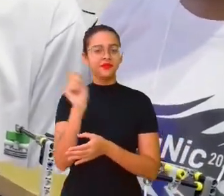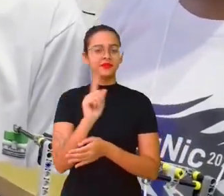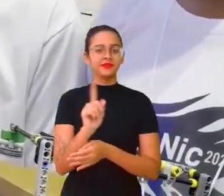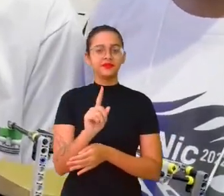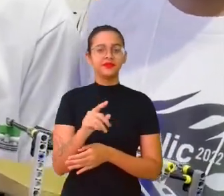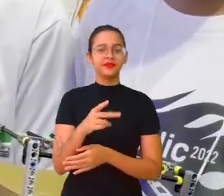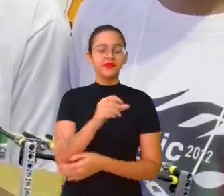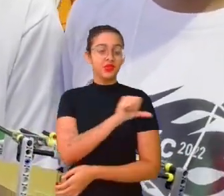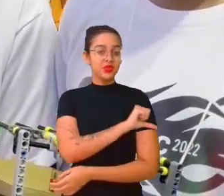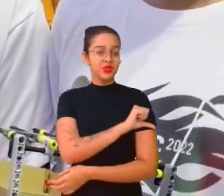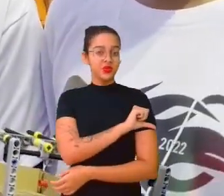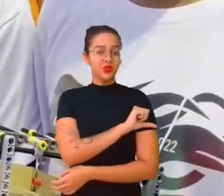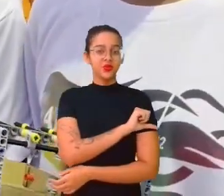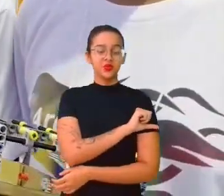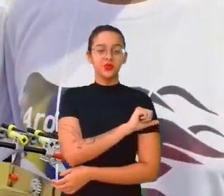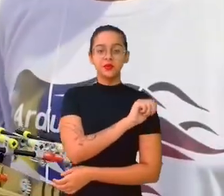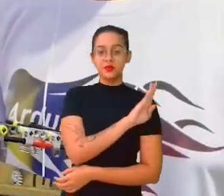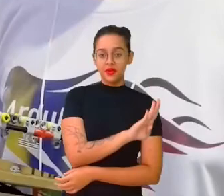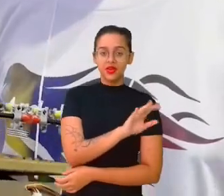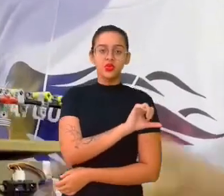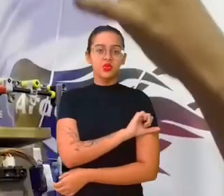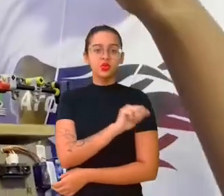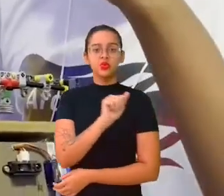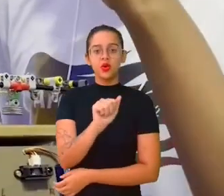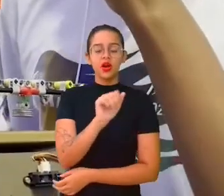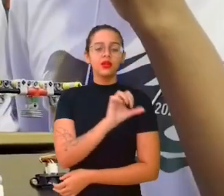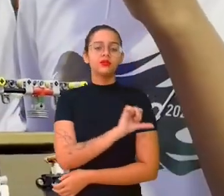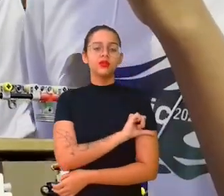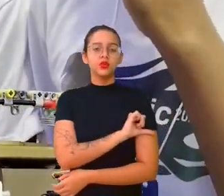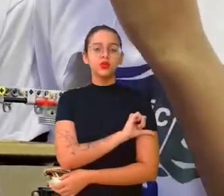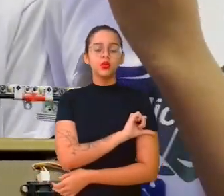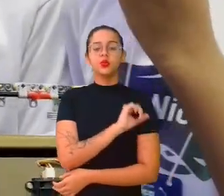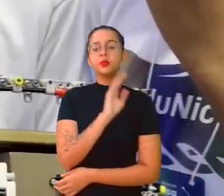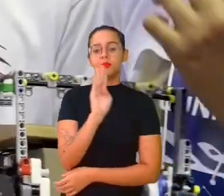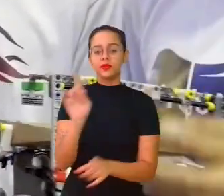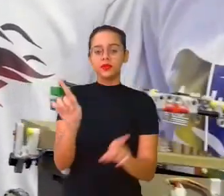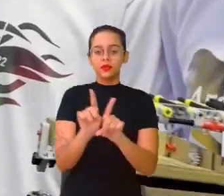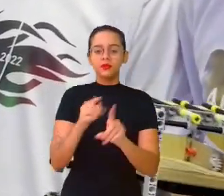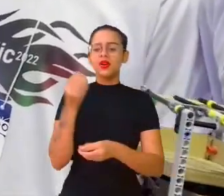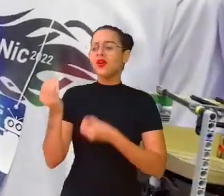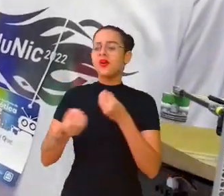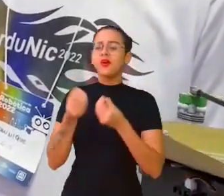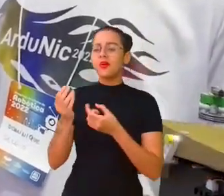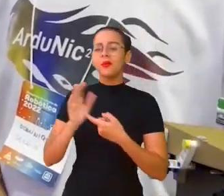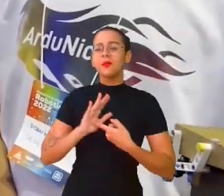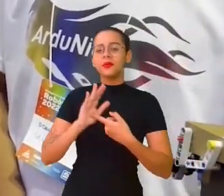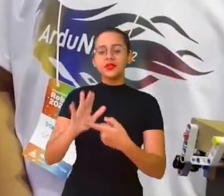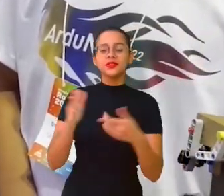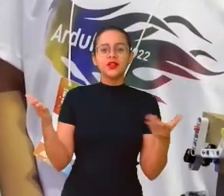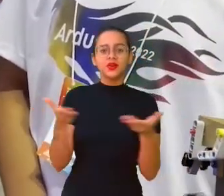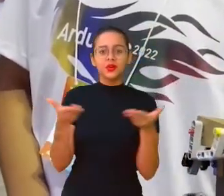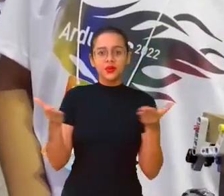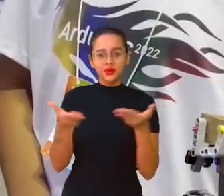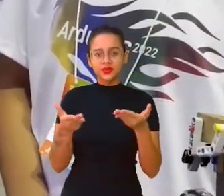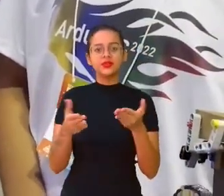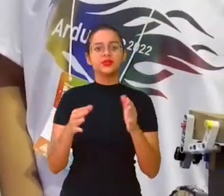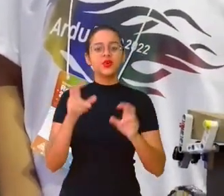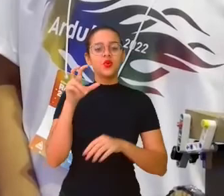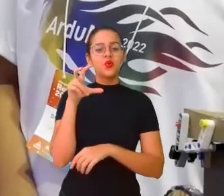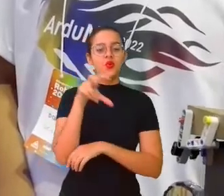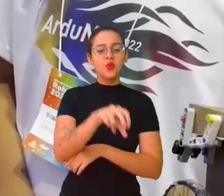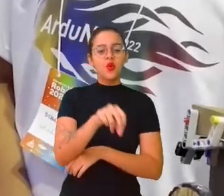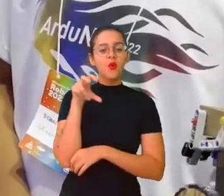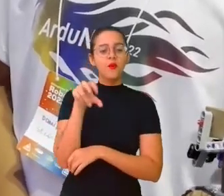a sua turma? Nono B. Nono A. Nono B também. Ah, que maravilha! E como foi apresentar hoje aqui um robô que